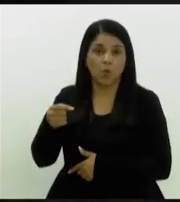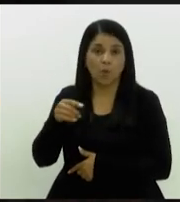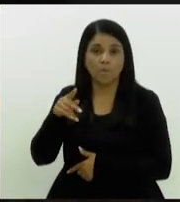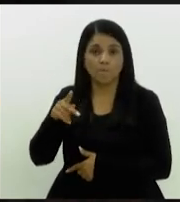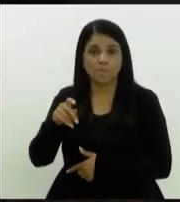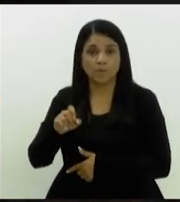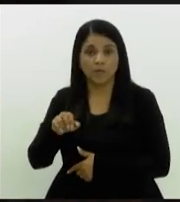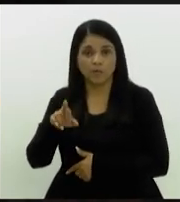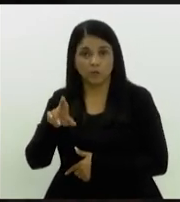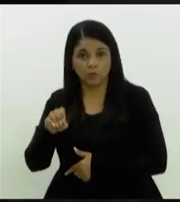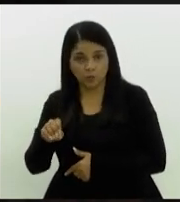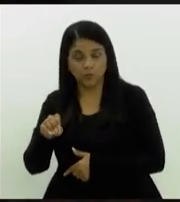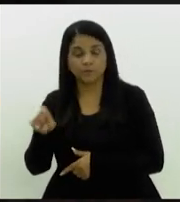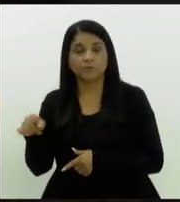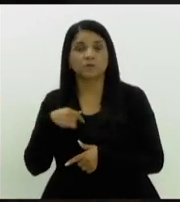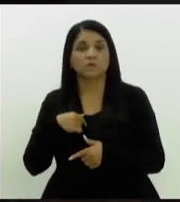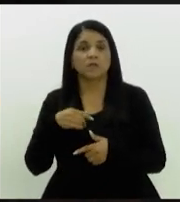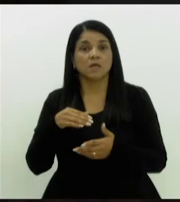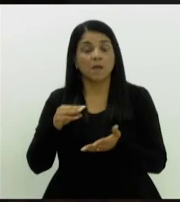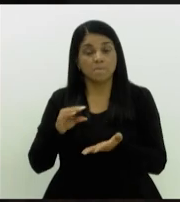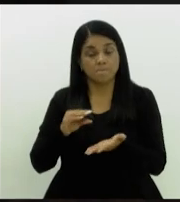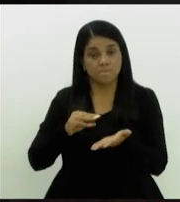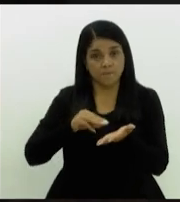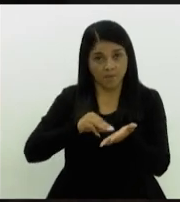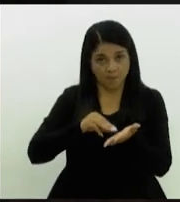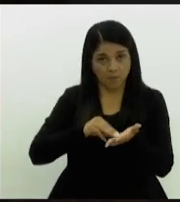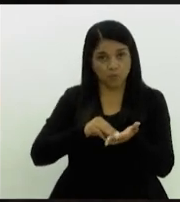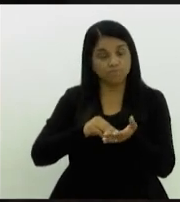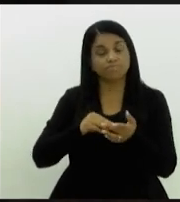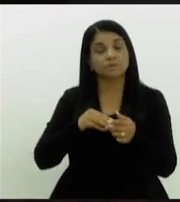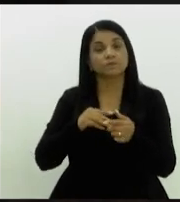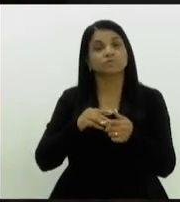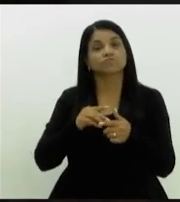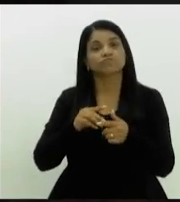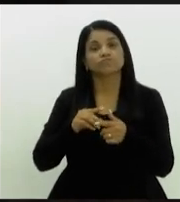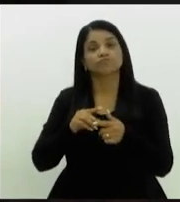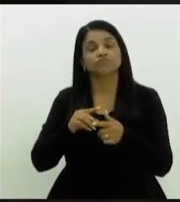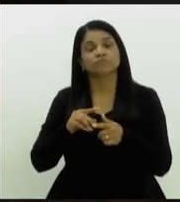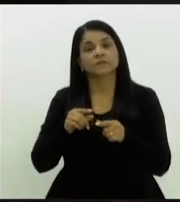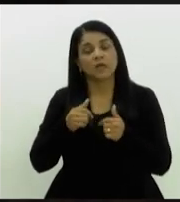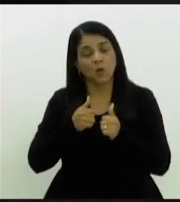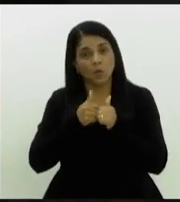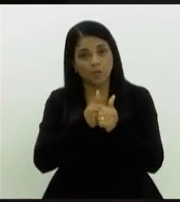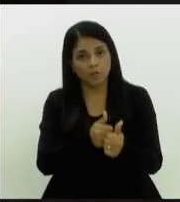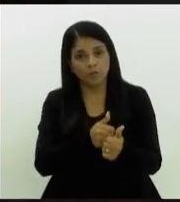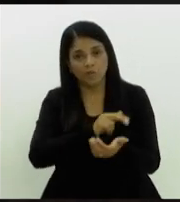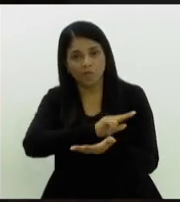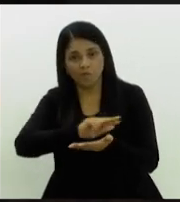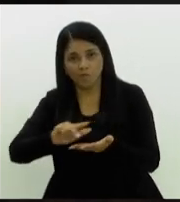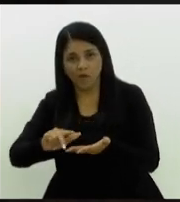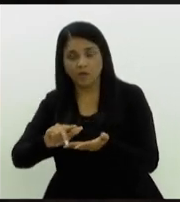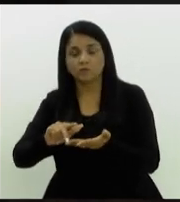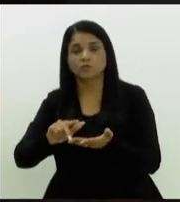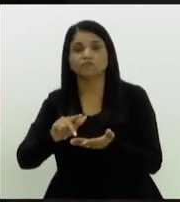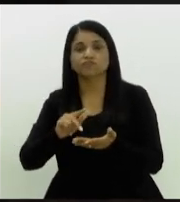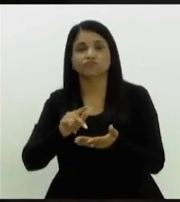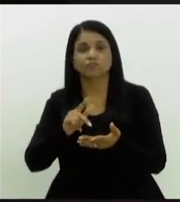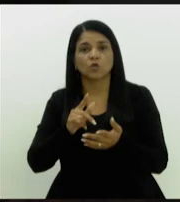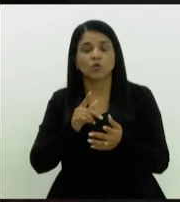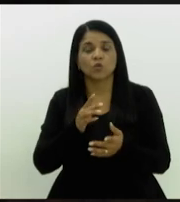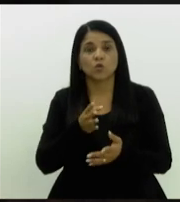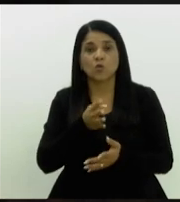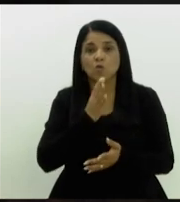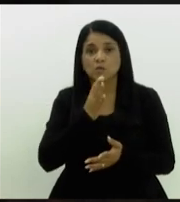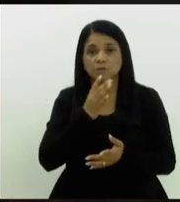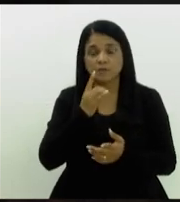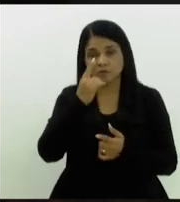membro, não era presidente, mas era membro. Acompanhou também vários casos relacionados a reconhecimento facial.